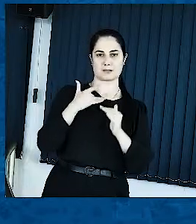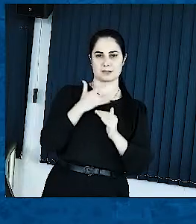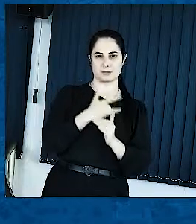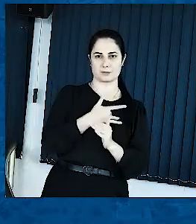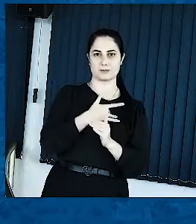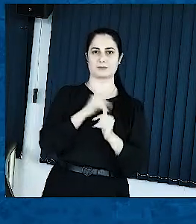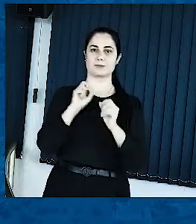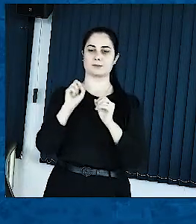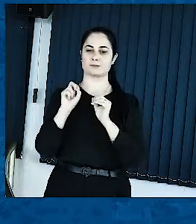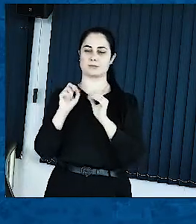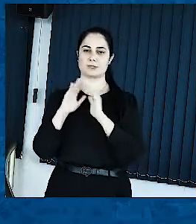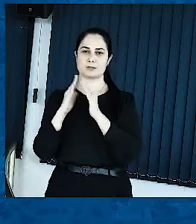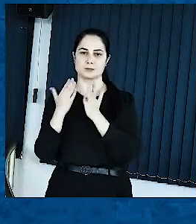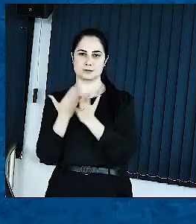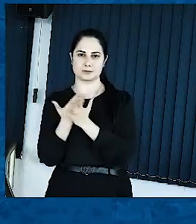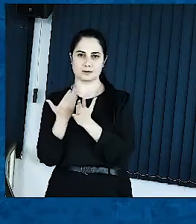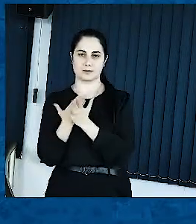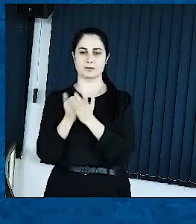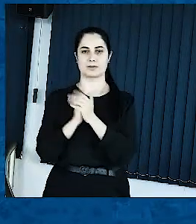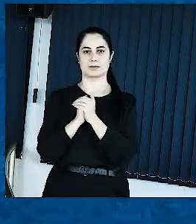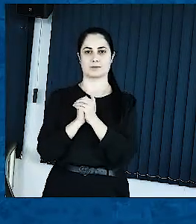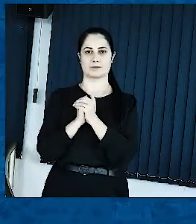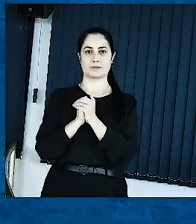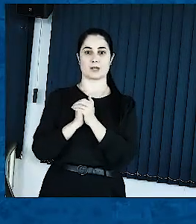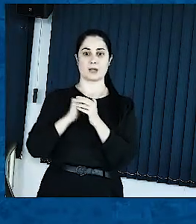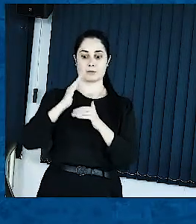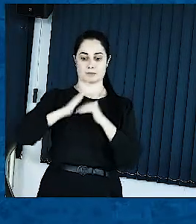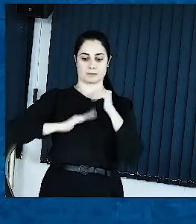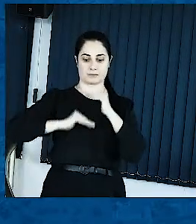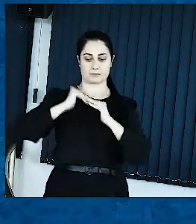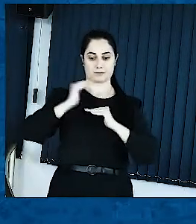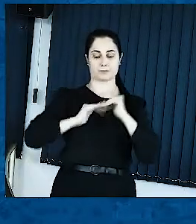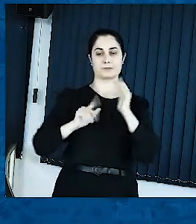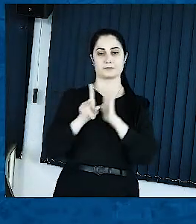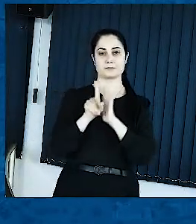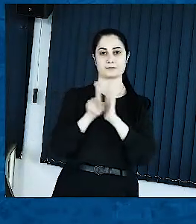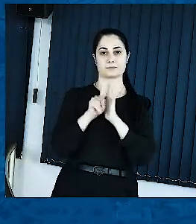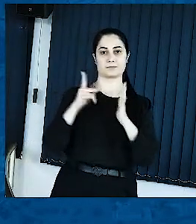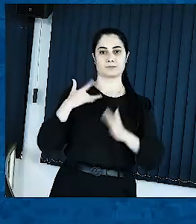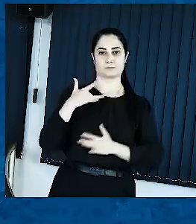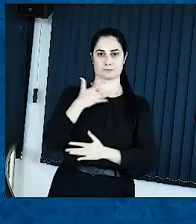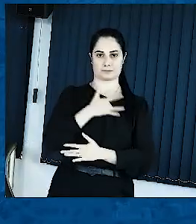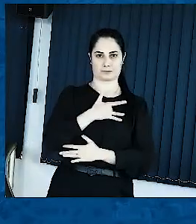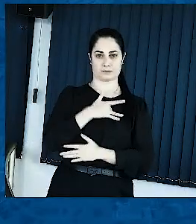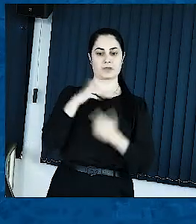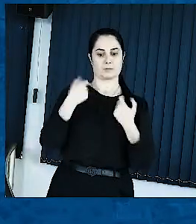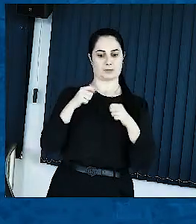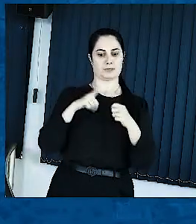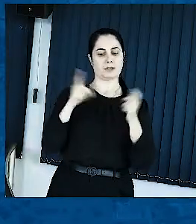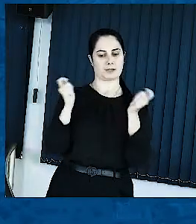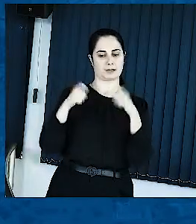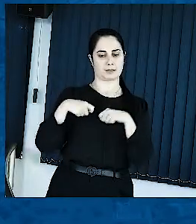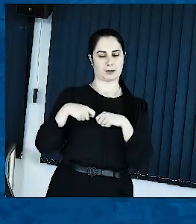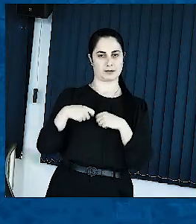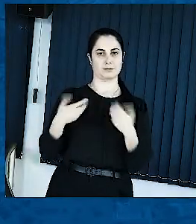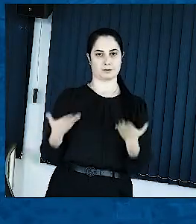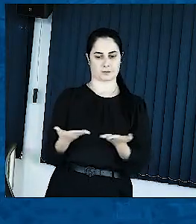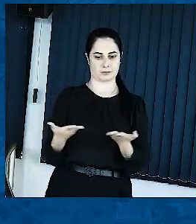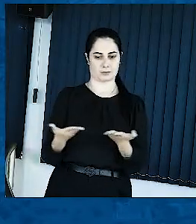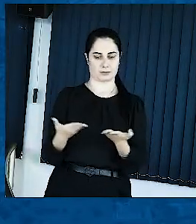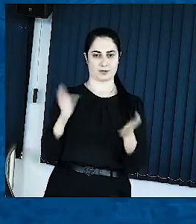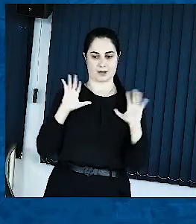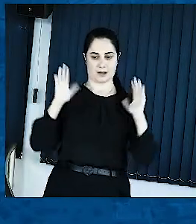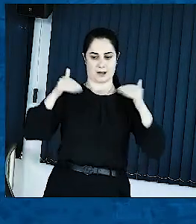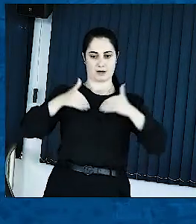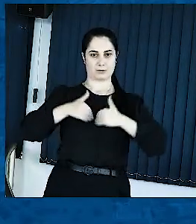nas escolas? O profissional de saúde, ele precisa ser capacitado. Hoje em dia,